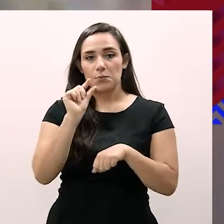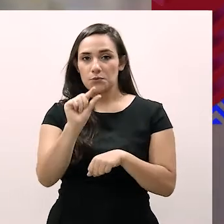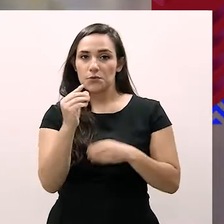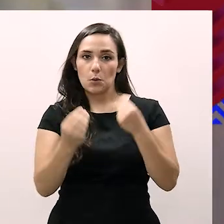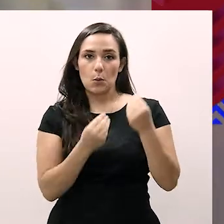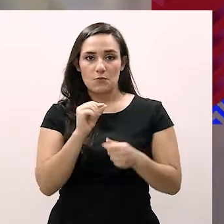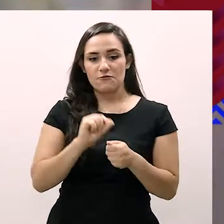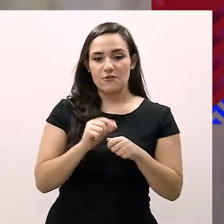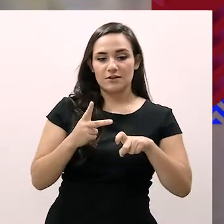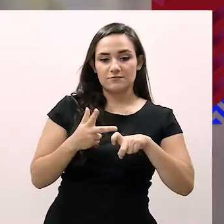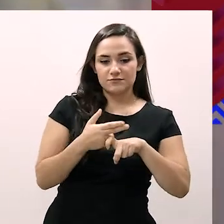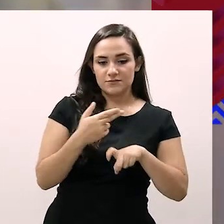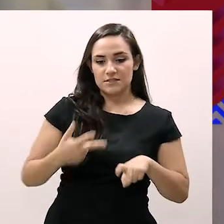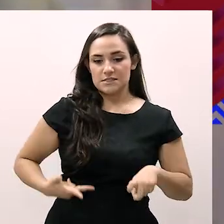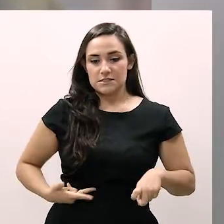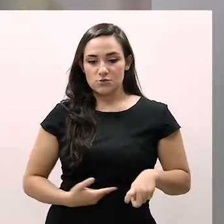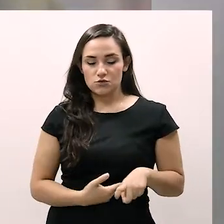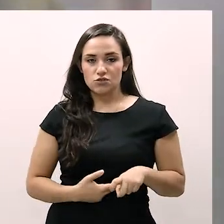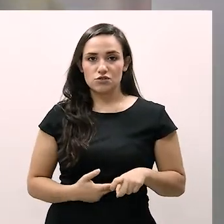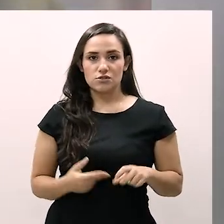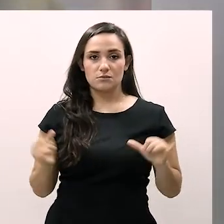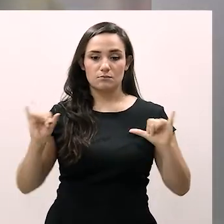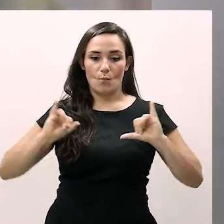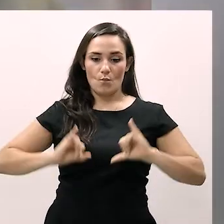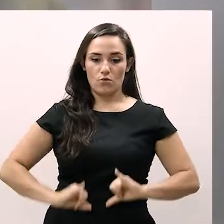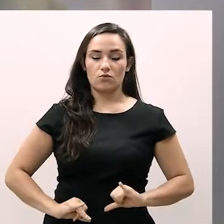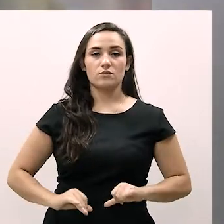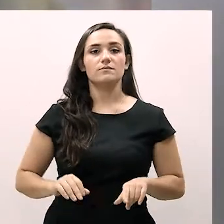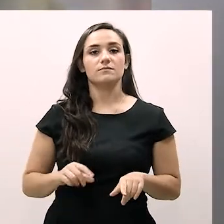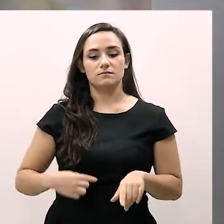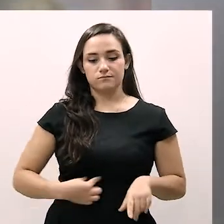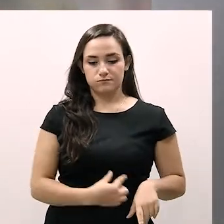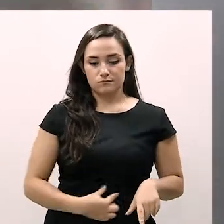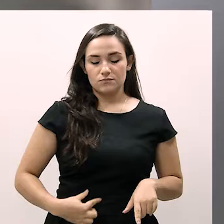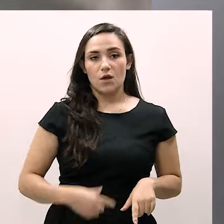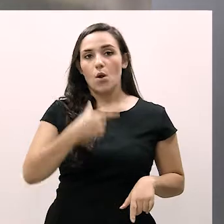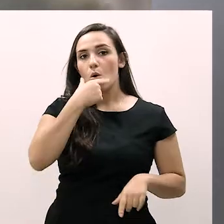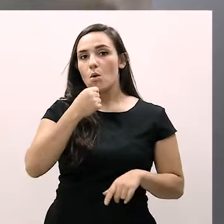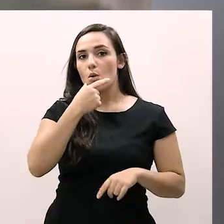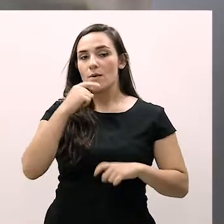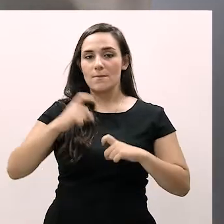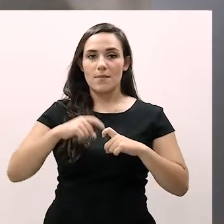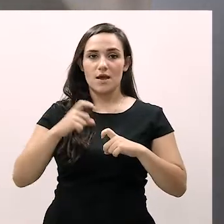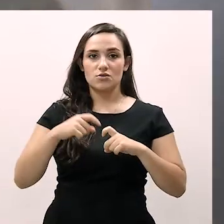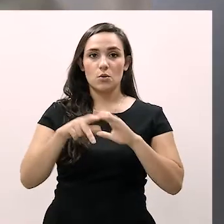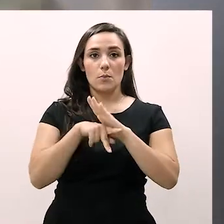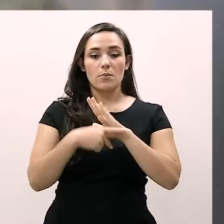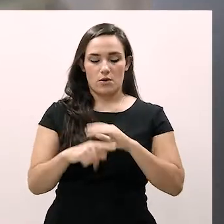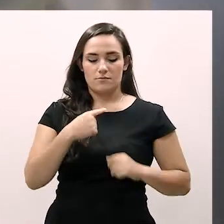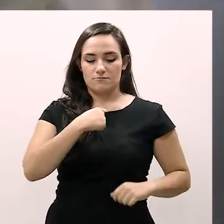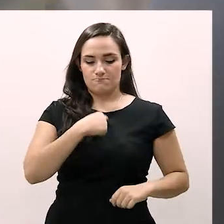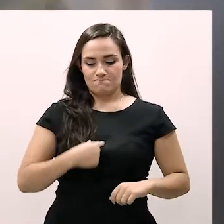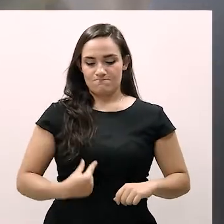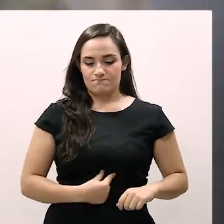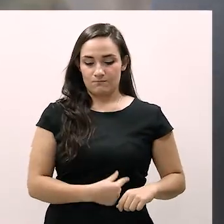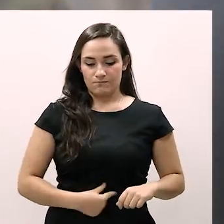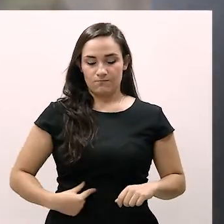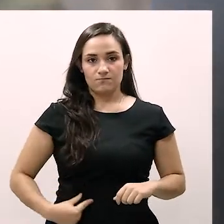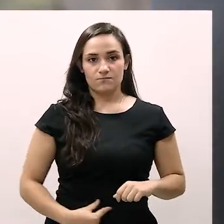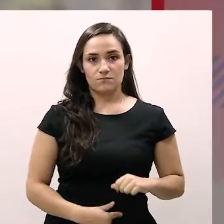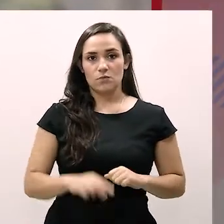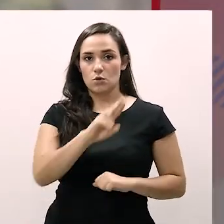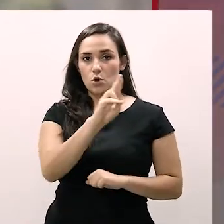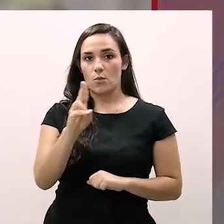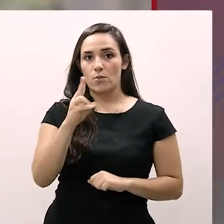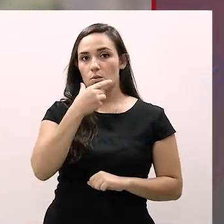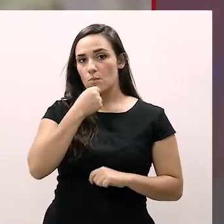cirurgião do aparelho digestivo, Dr. César Conte. Seja muito bem-vindo, obrigada. Muito obrigado, uma boa tarde, muito obrigado